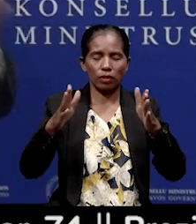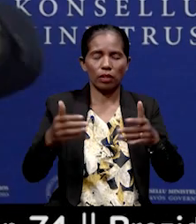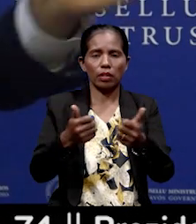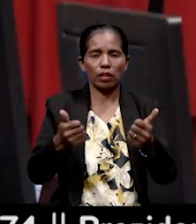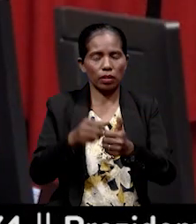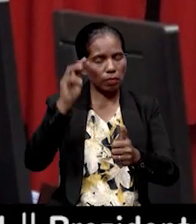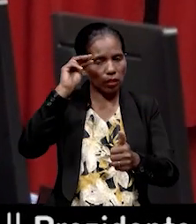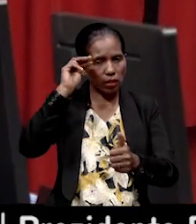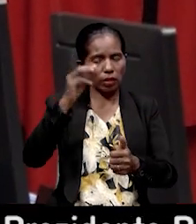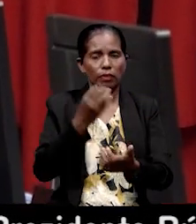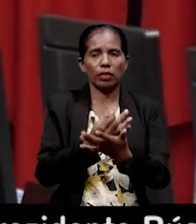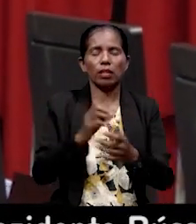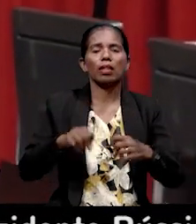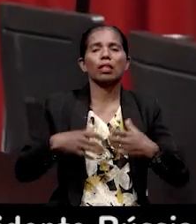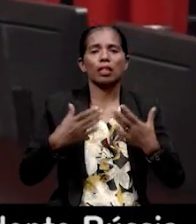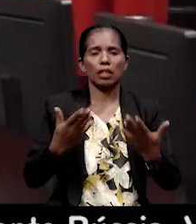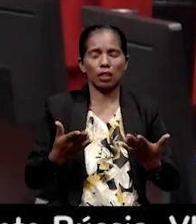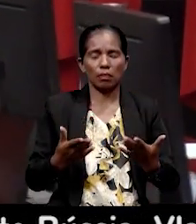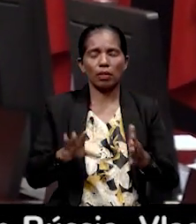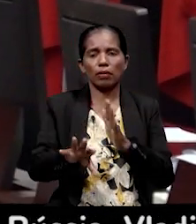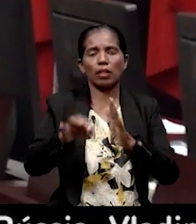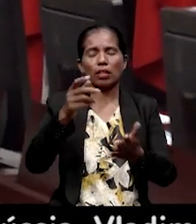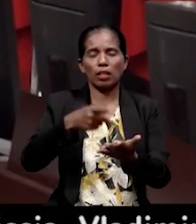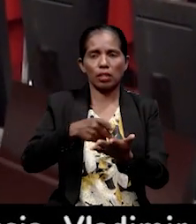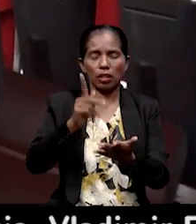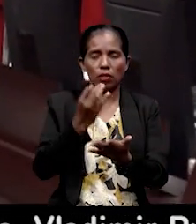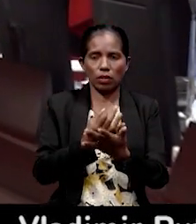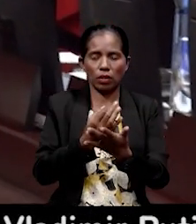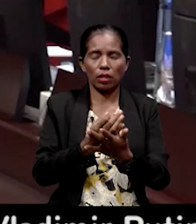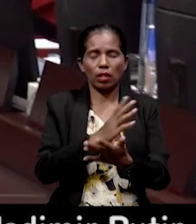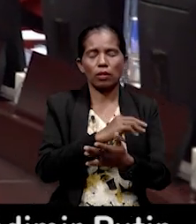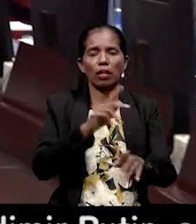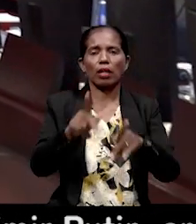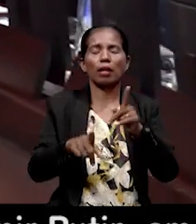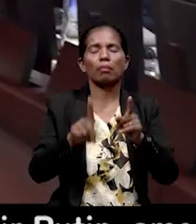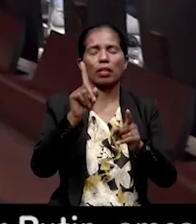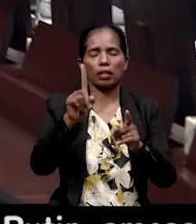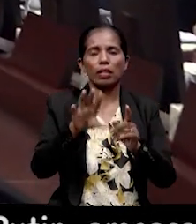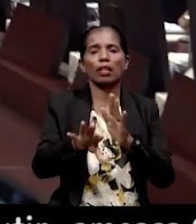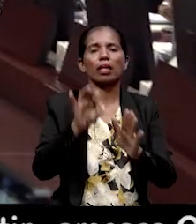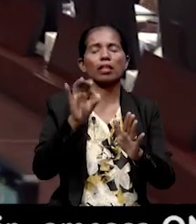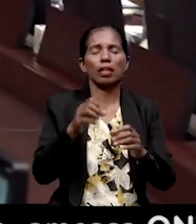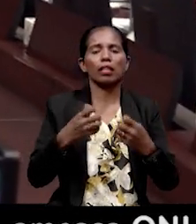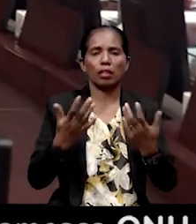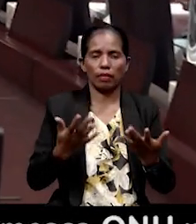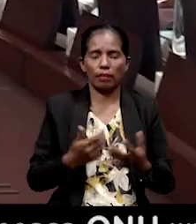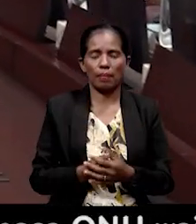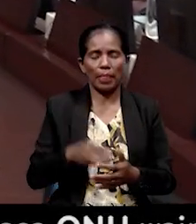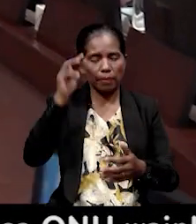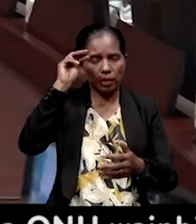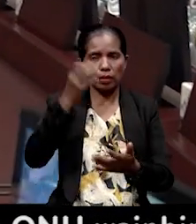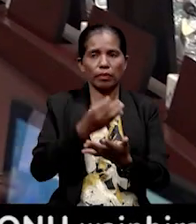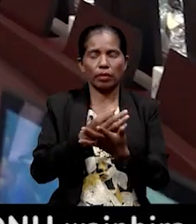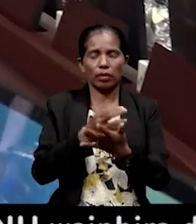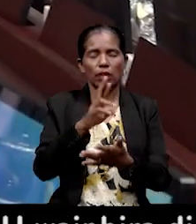Ministério de Finanças na ingira atuhetan pagamento suplemento né no cada ema hetan montante hira. Além de né, Ministro Finanças